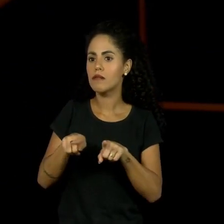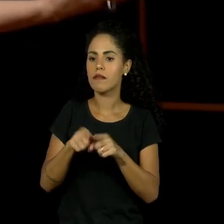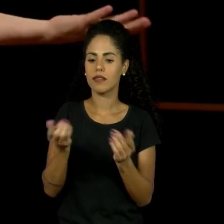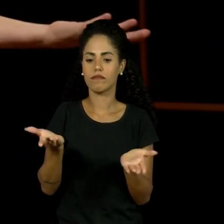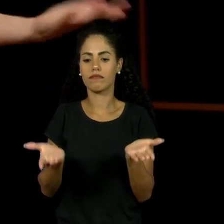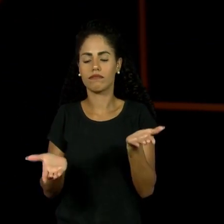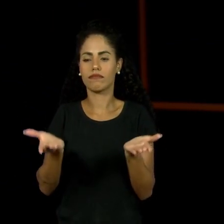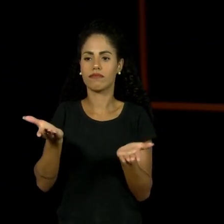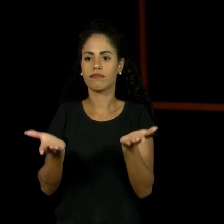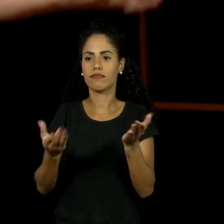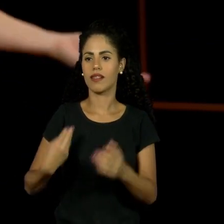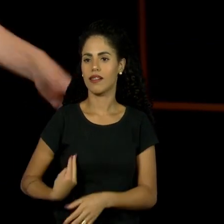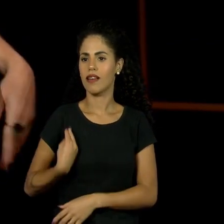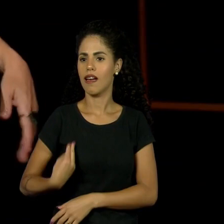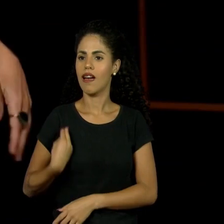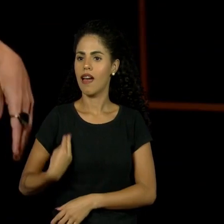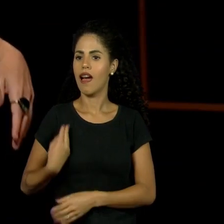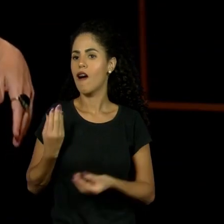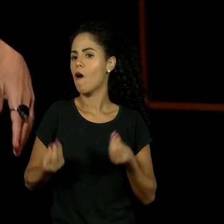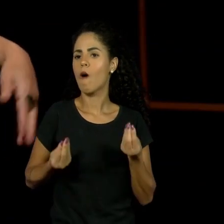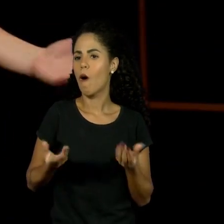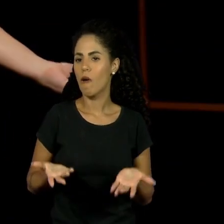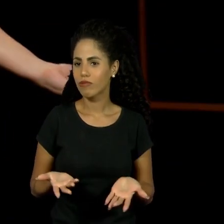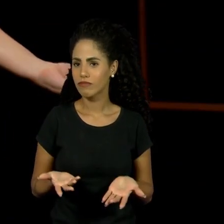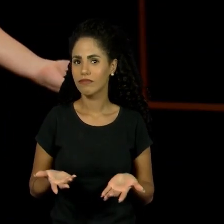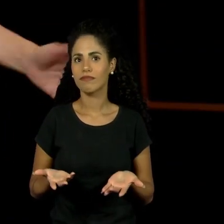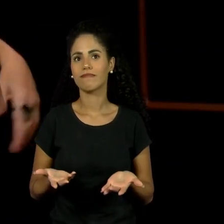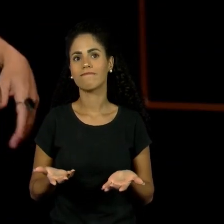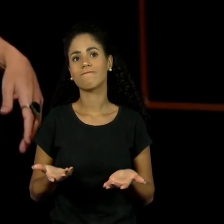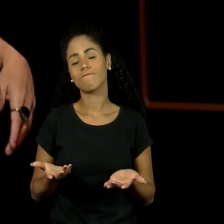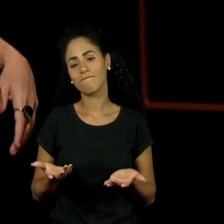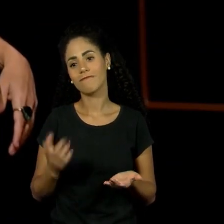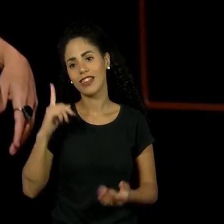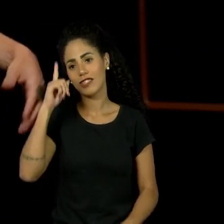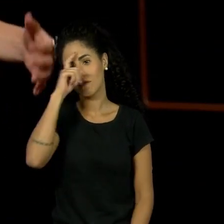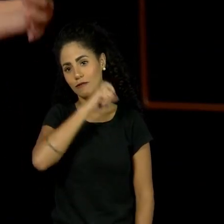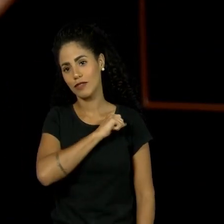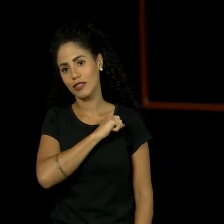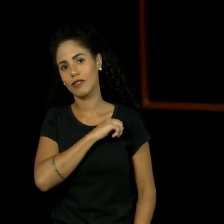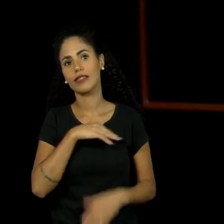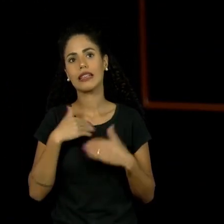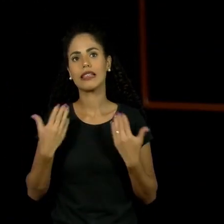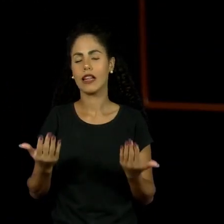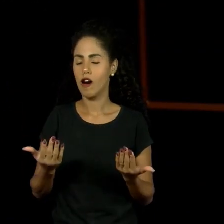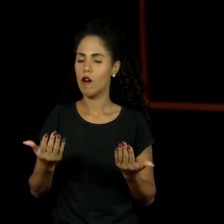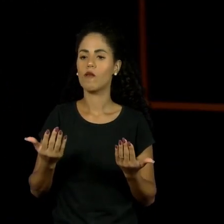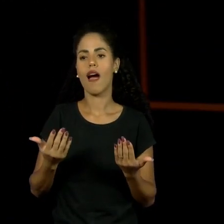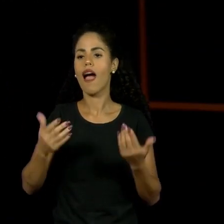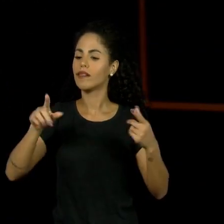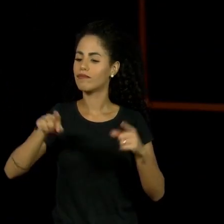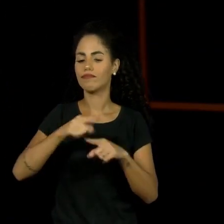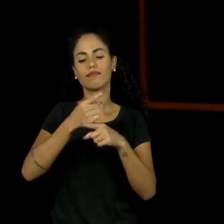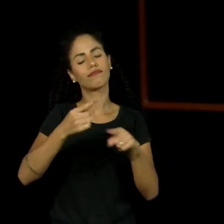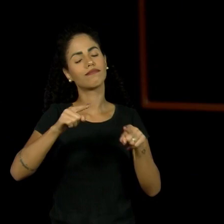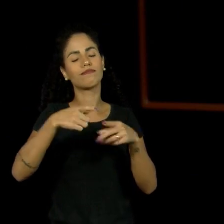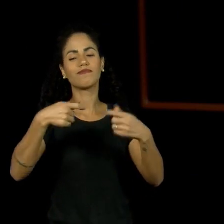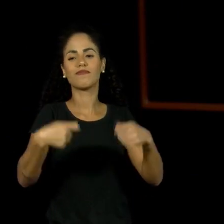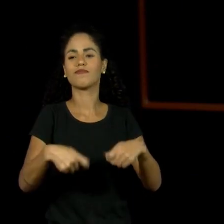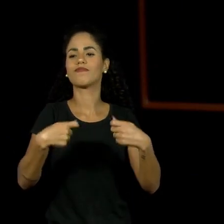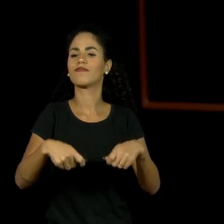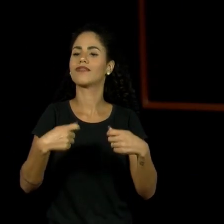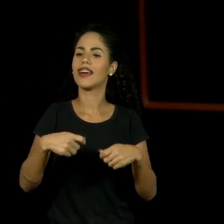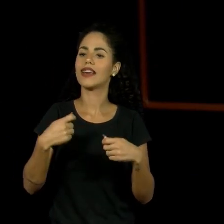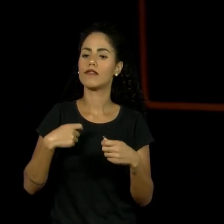equilíbrio, quando vai continuar desequilibrado? E está, né? Então é uma ode assim a necessidade